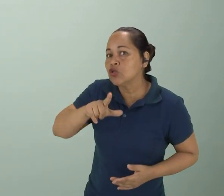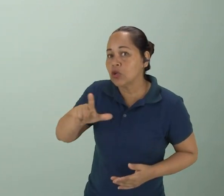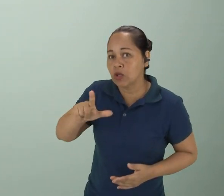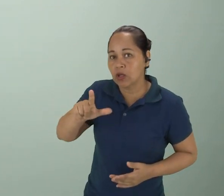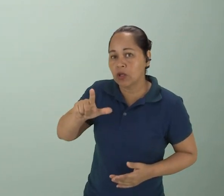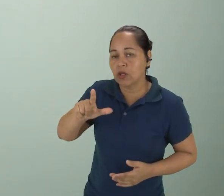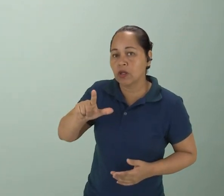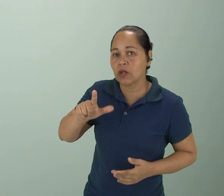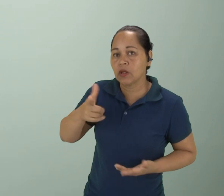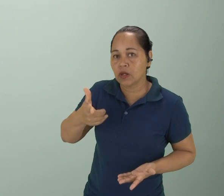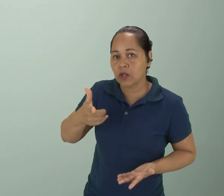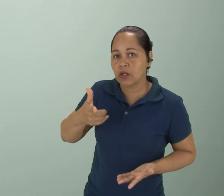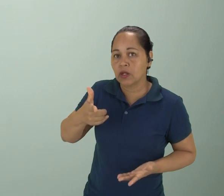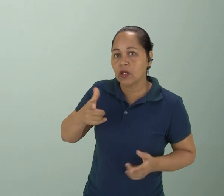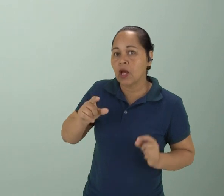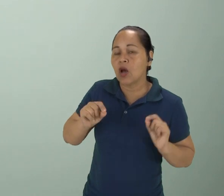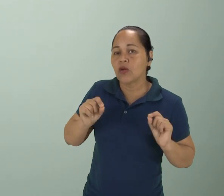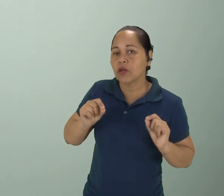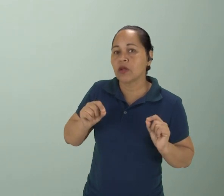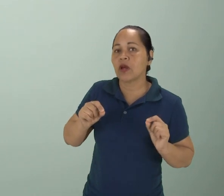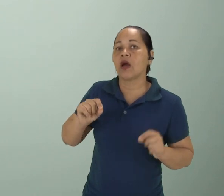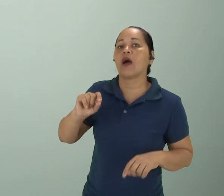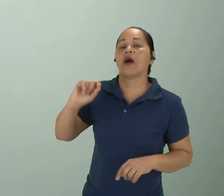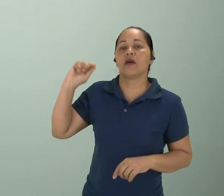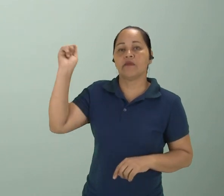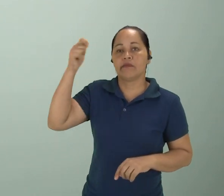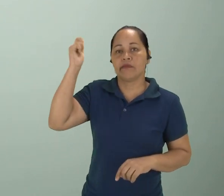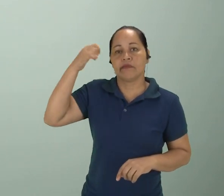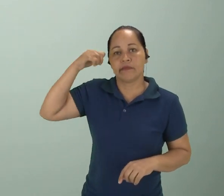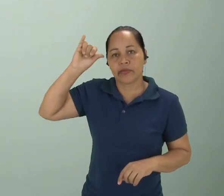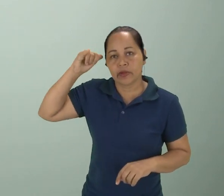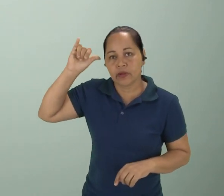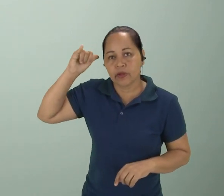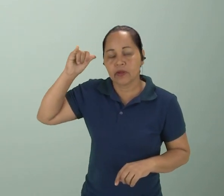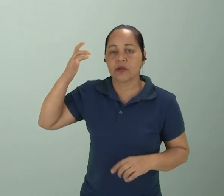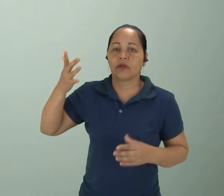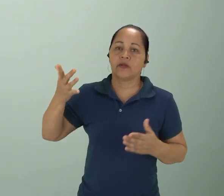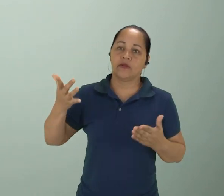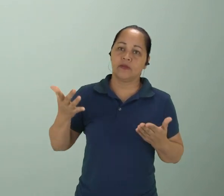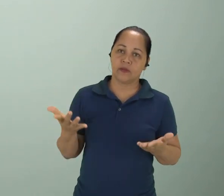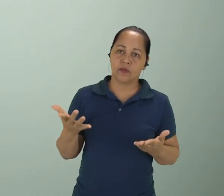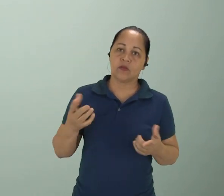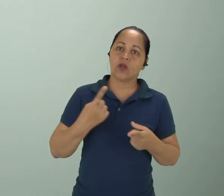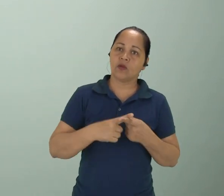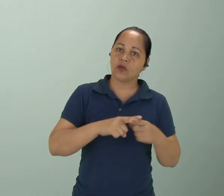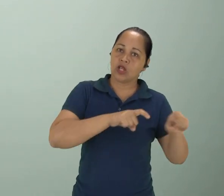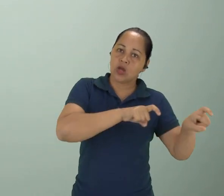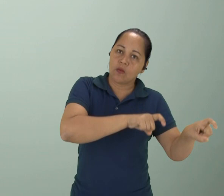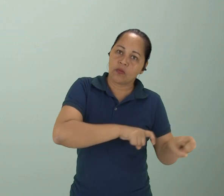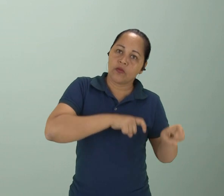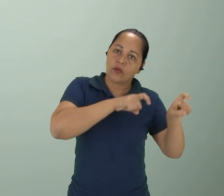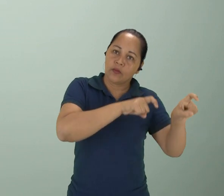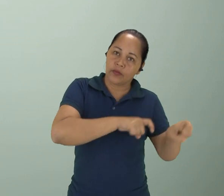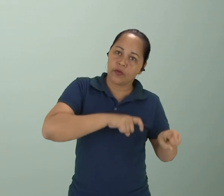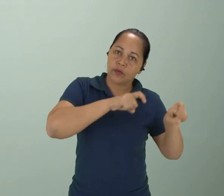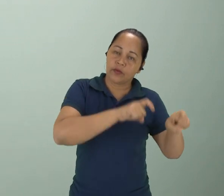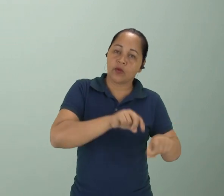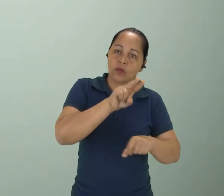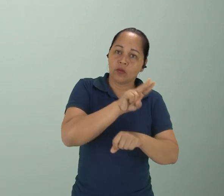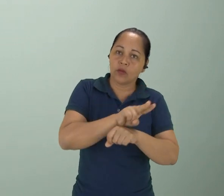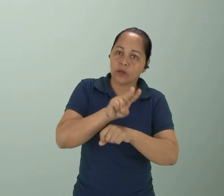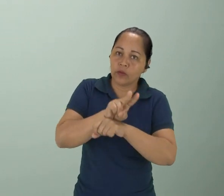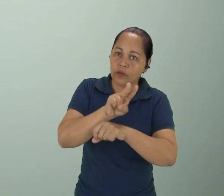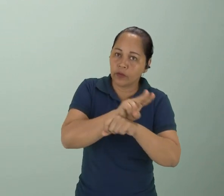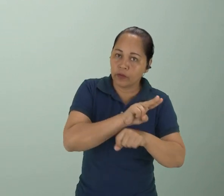expoacre ecoacre na expoacre expoacre é um evento agropecuário aquilo